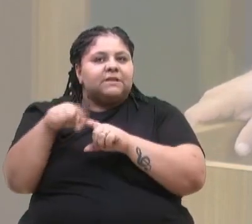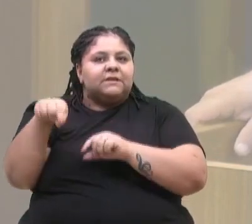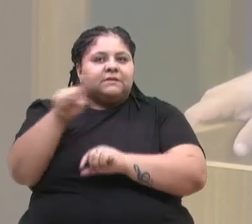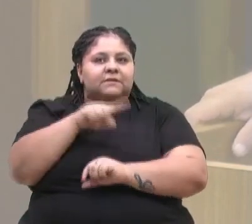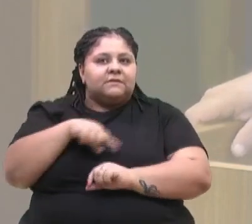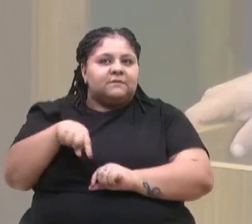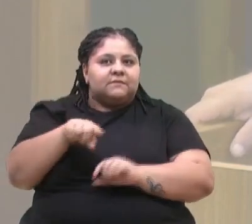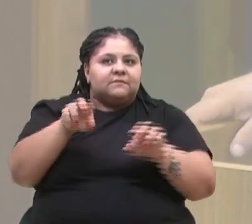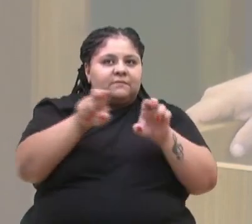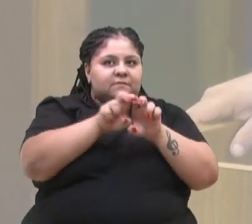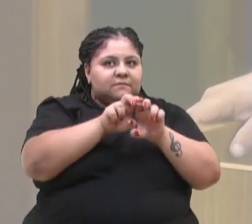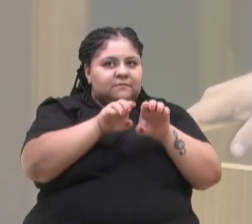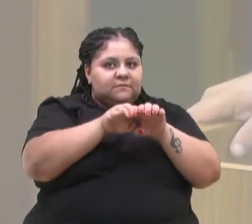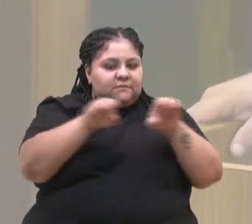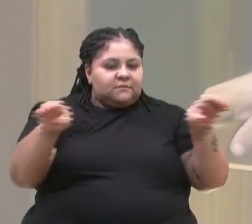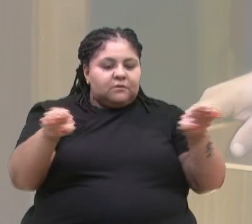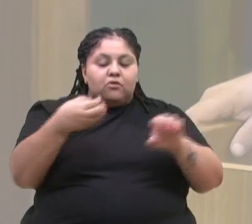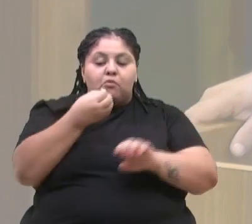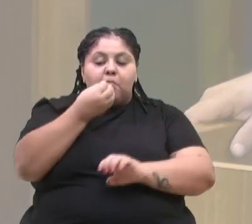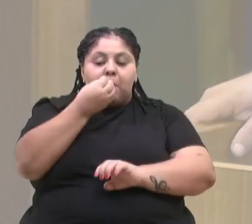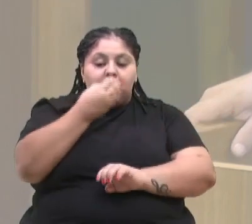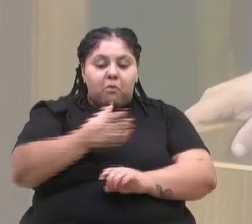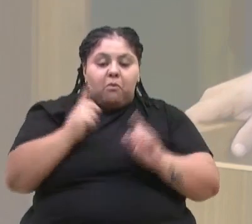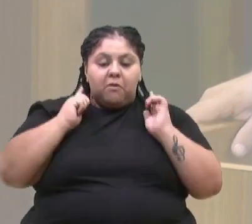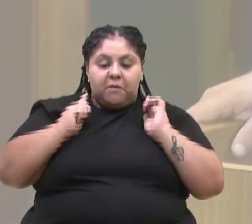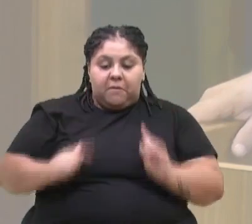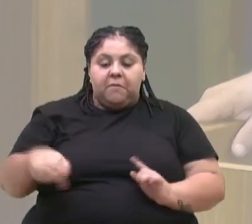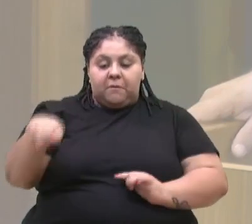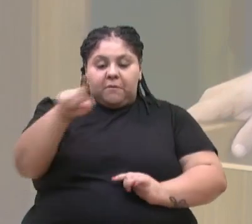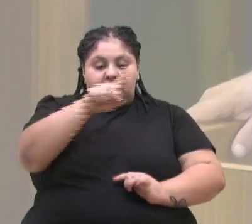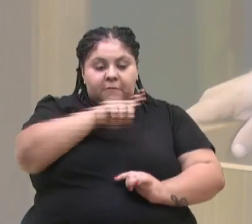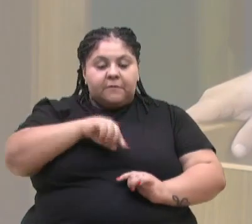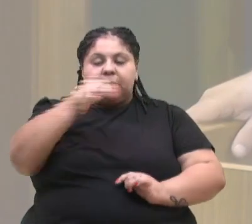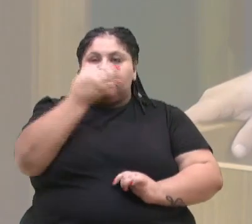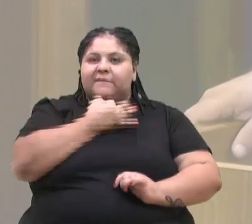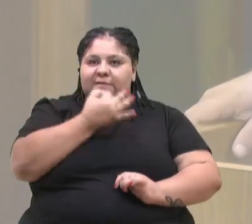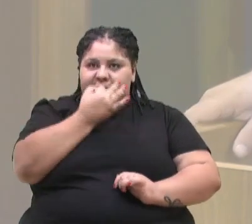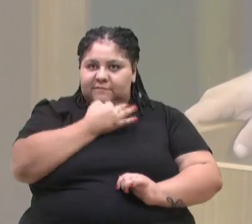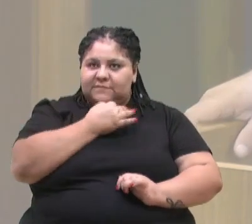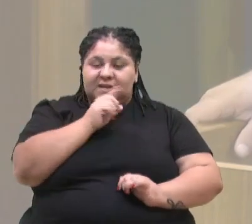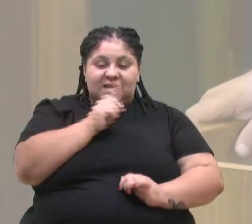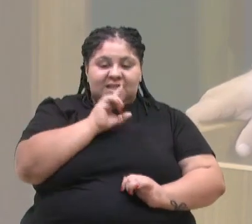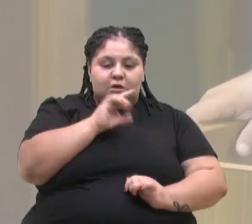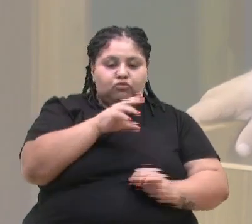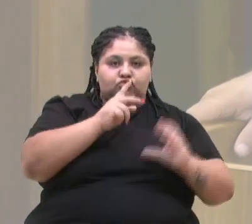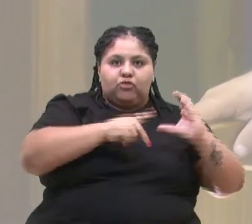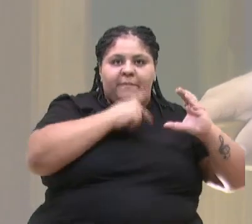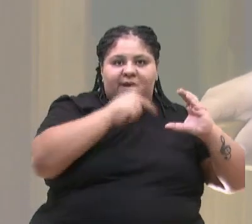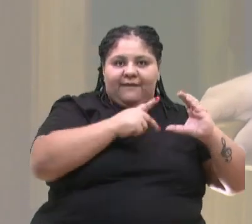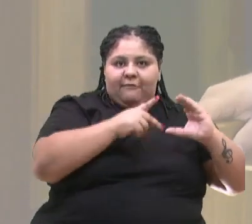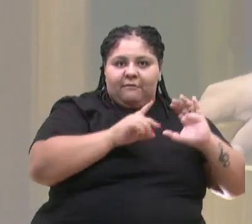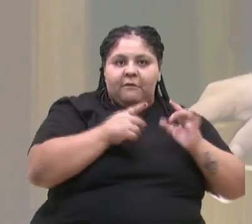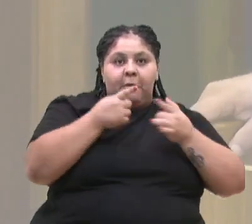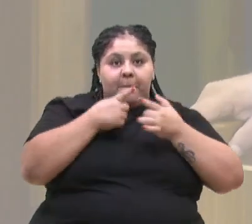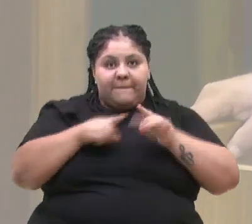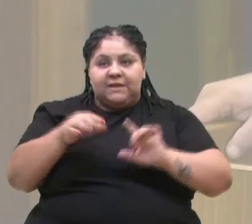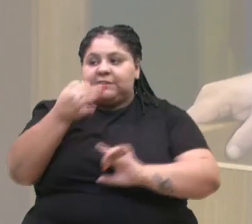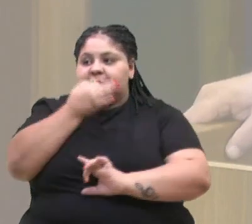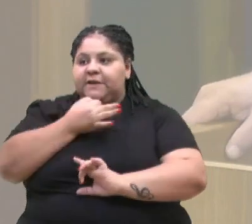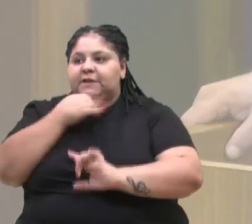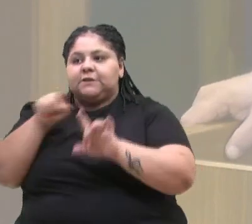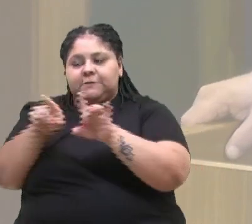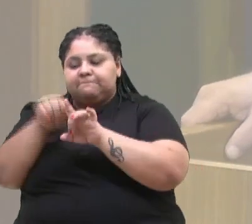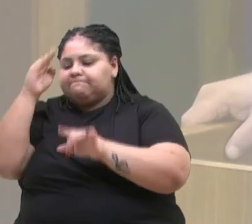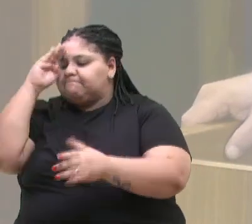colegas, vai ser uma boa gestão para todos nós, para Caxias. Não para a Câmara em si, mas para Caxias, acredito que